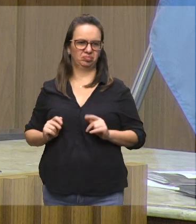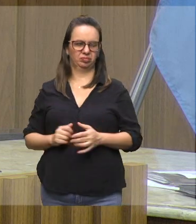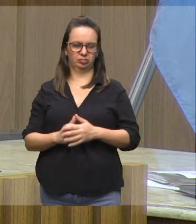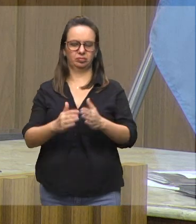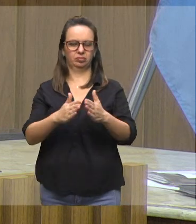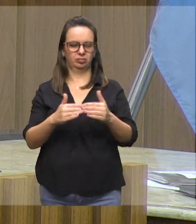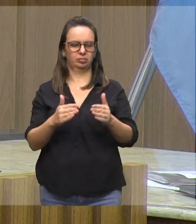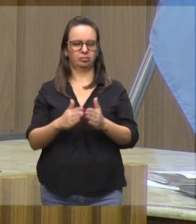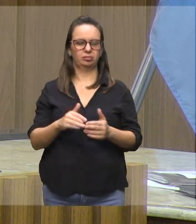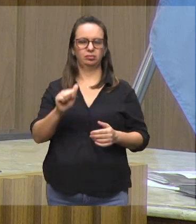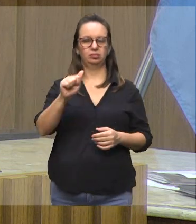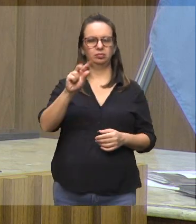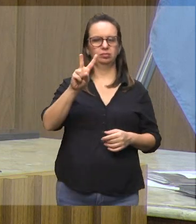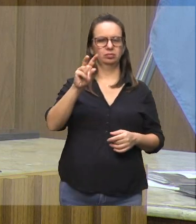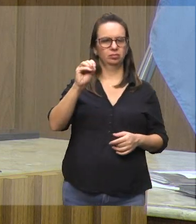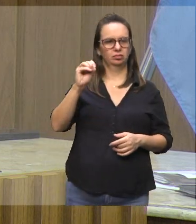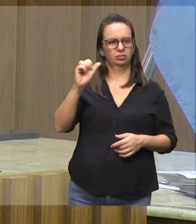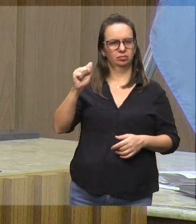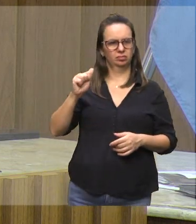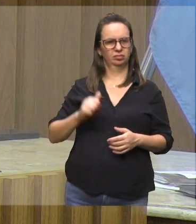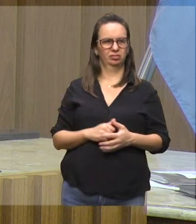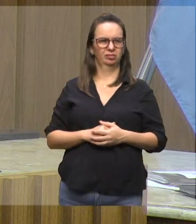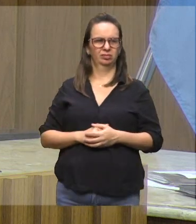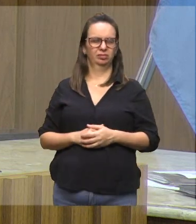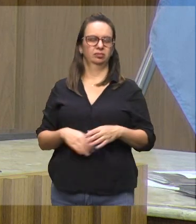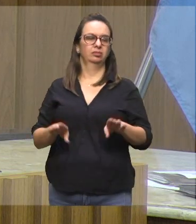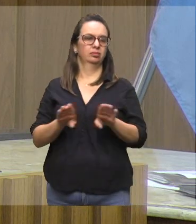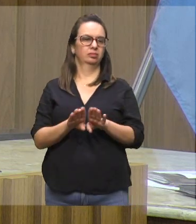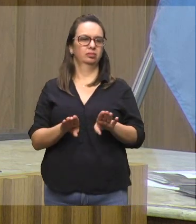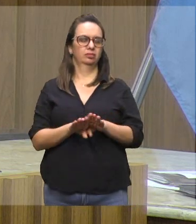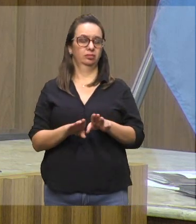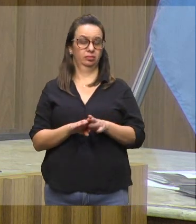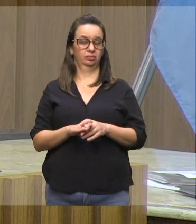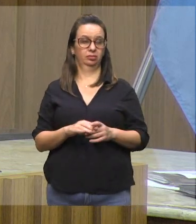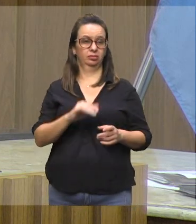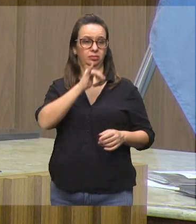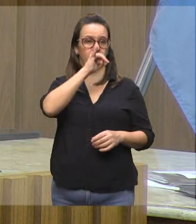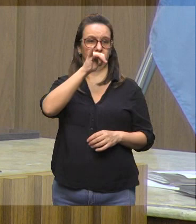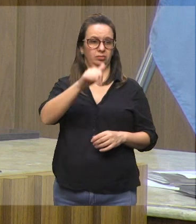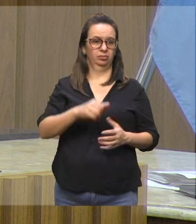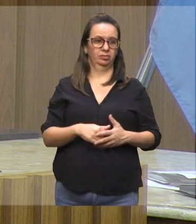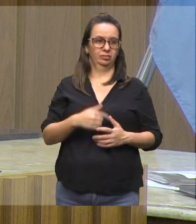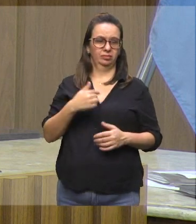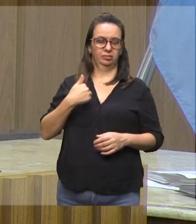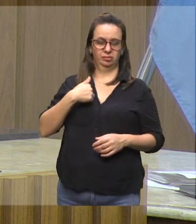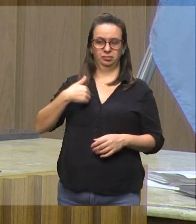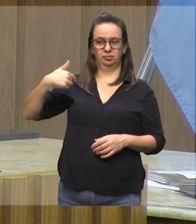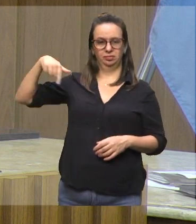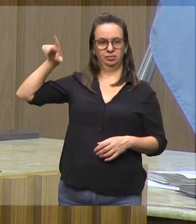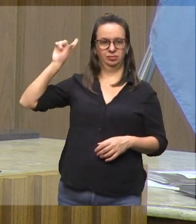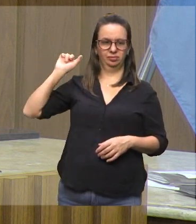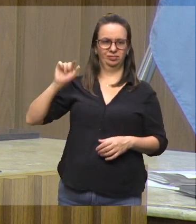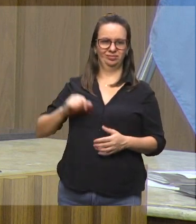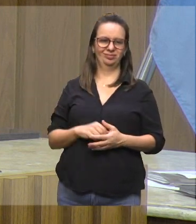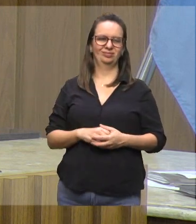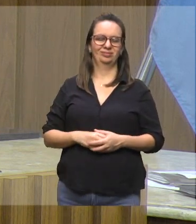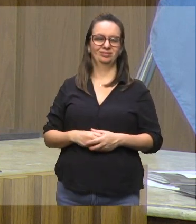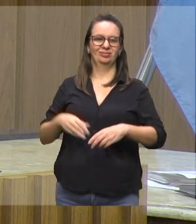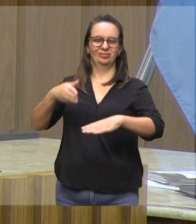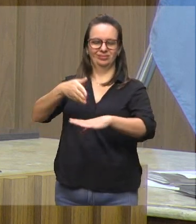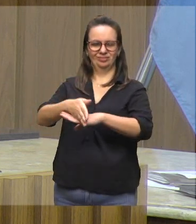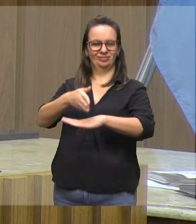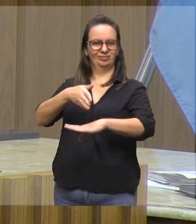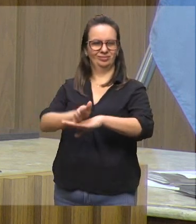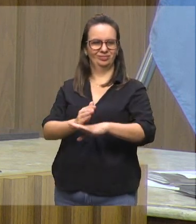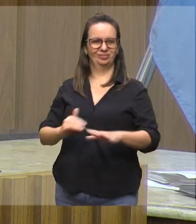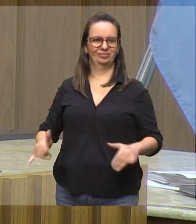ela possa rever. E também aqui gostaria, participei ontem de uma festa do Dia do Trabalho, eu e o vereador Fabinho estivemos lá no Sindicato dos Bancários, em que pela